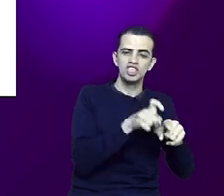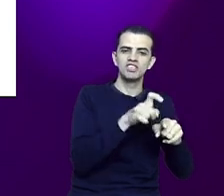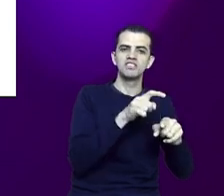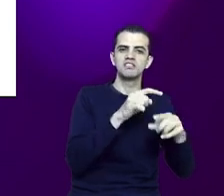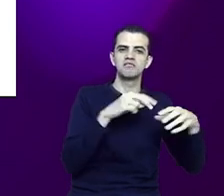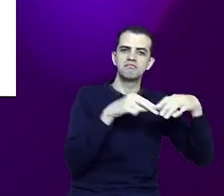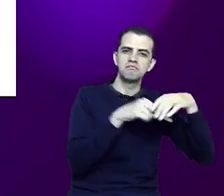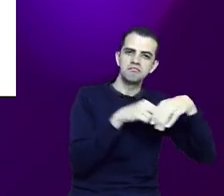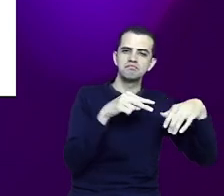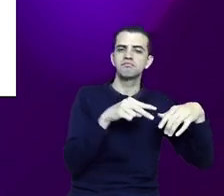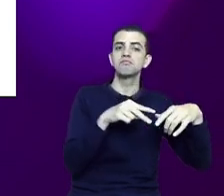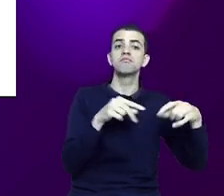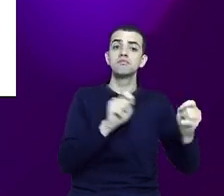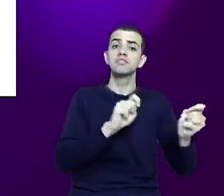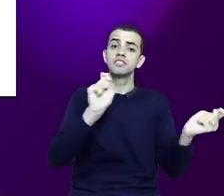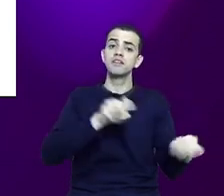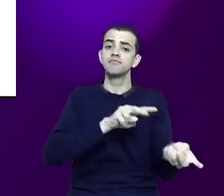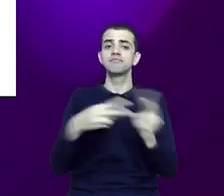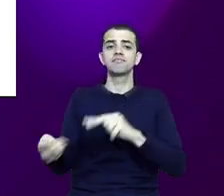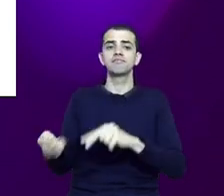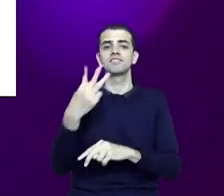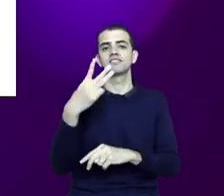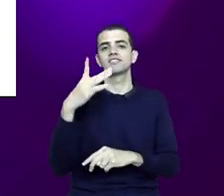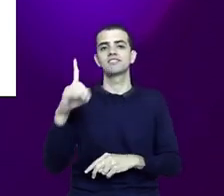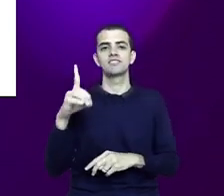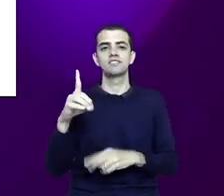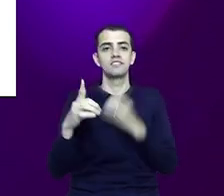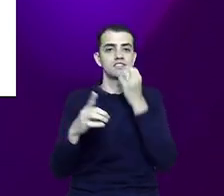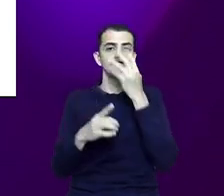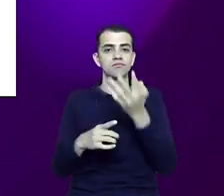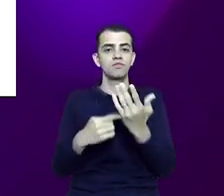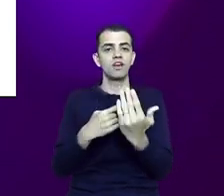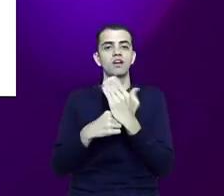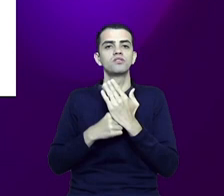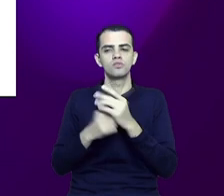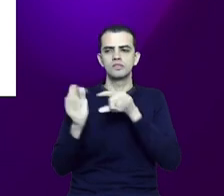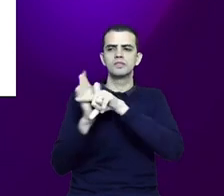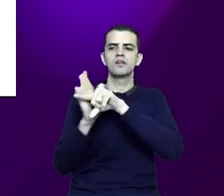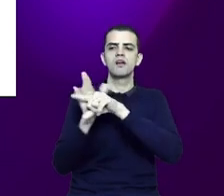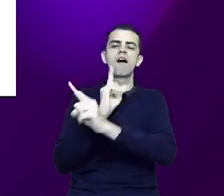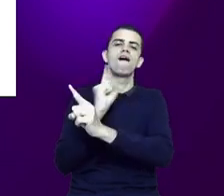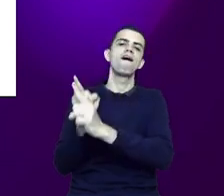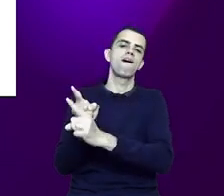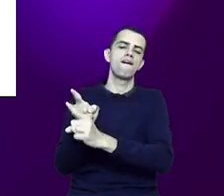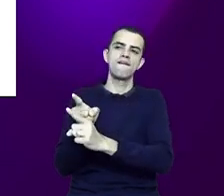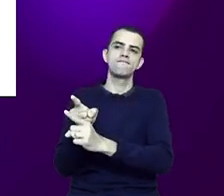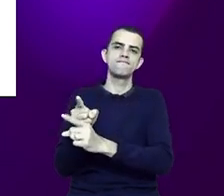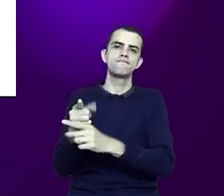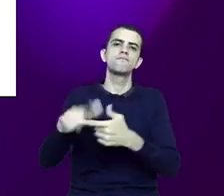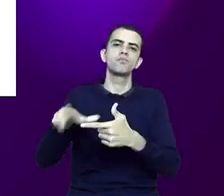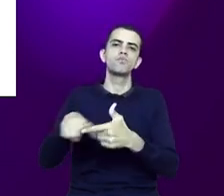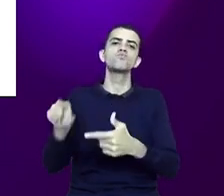benéfica, estimulante para que a gente possa utilizar isso no diagnóstico. Classificações